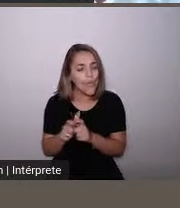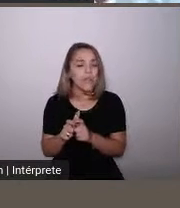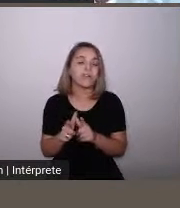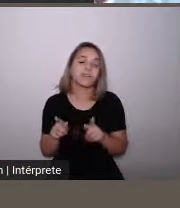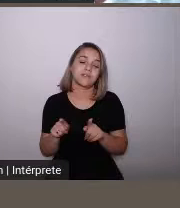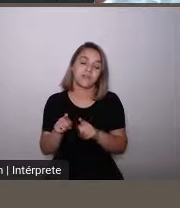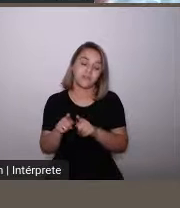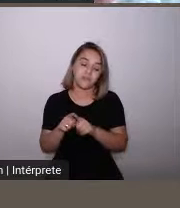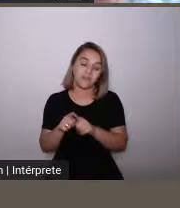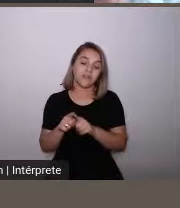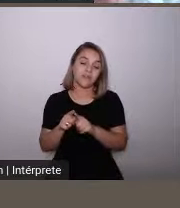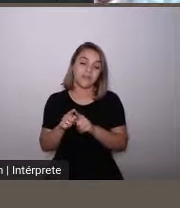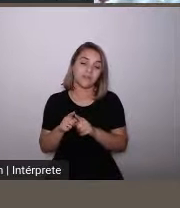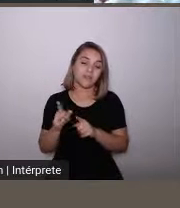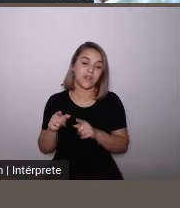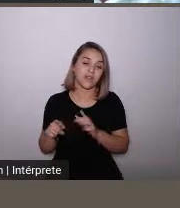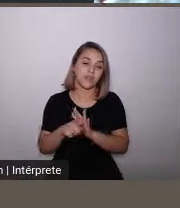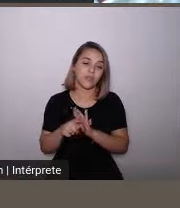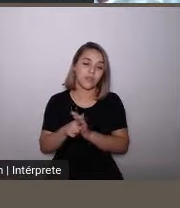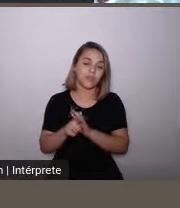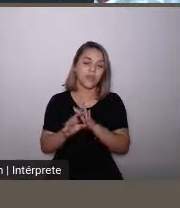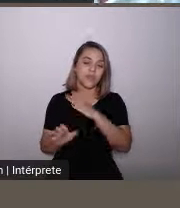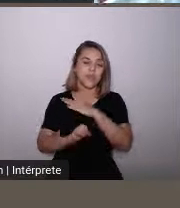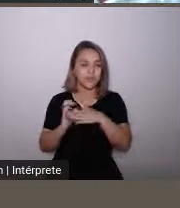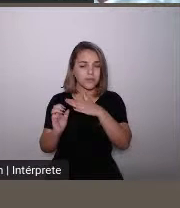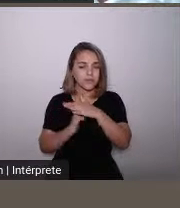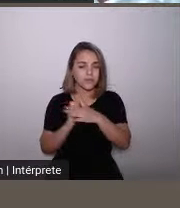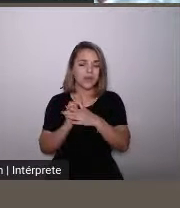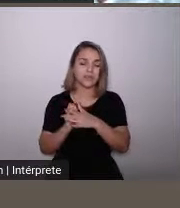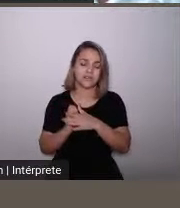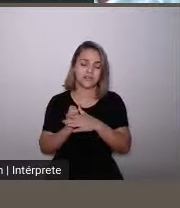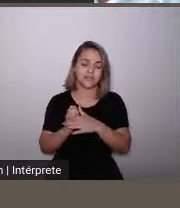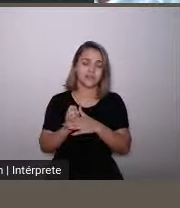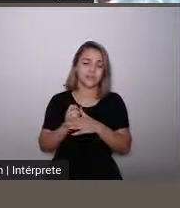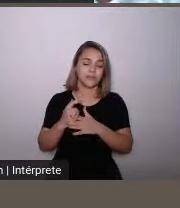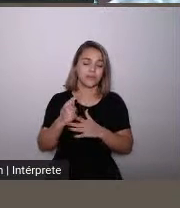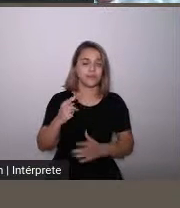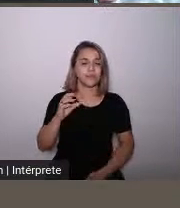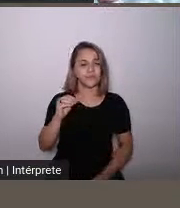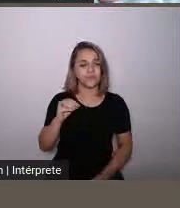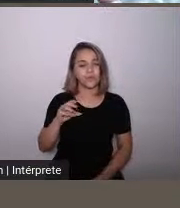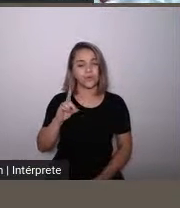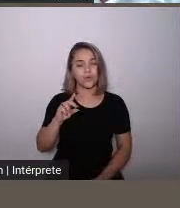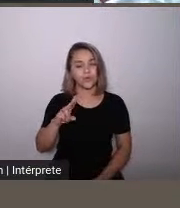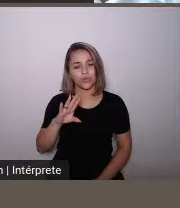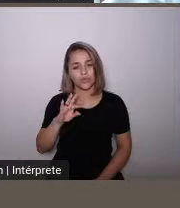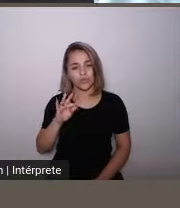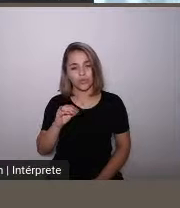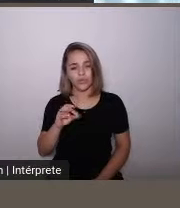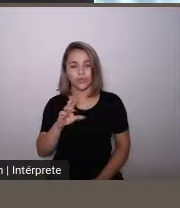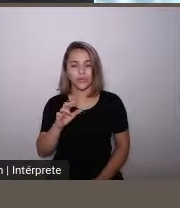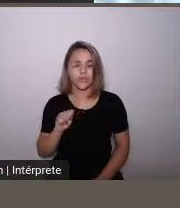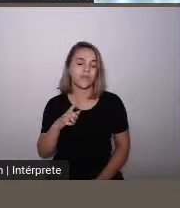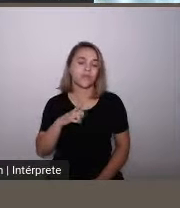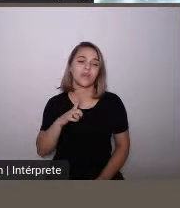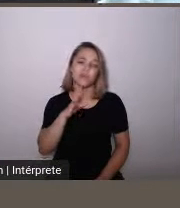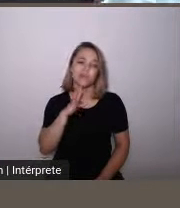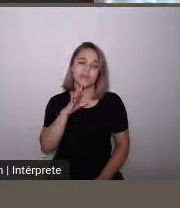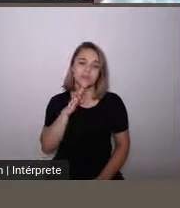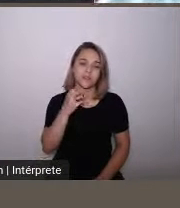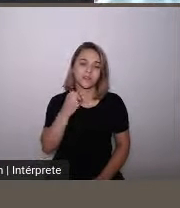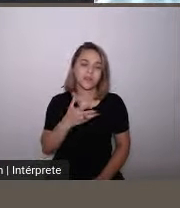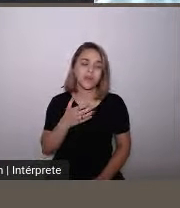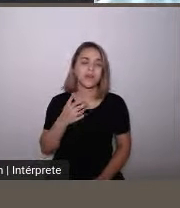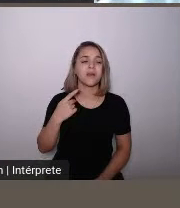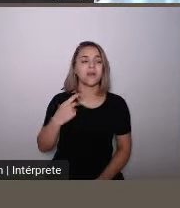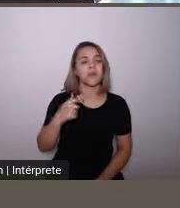dos filmes de Humberto Mauro, e de Verde, se cruzavam e se conheciam muito bem. Paulo Emílio leu centenas de